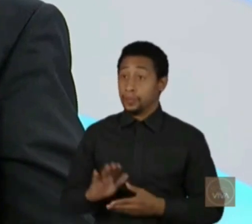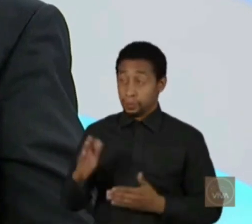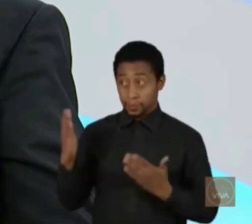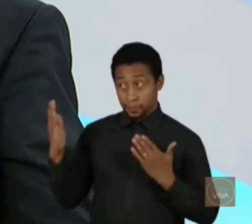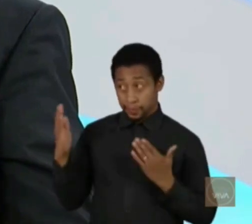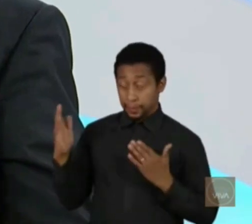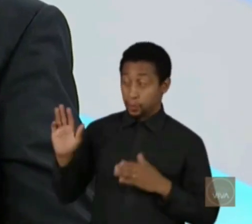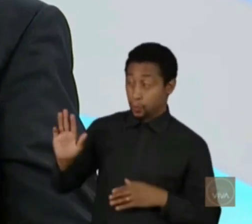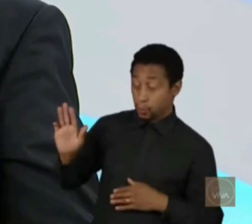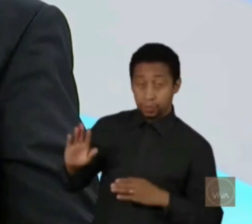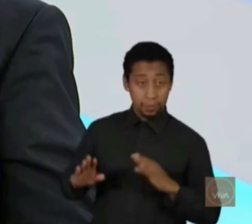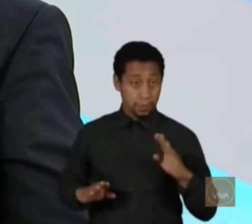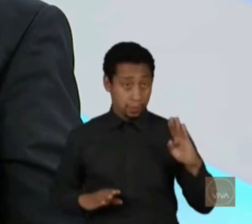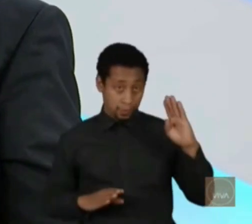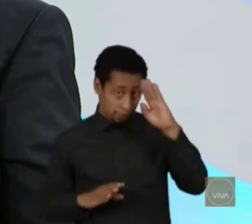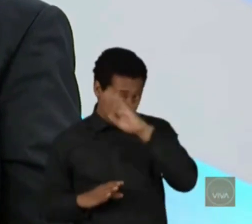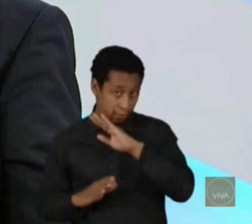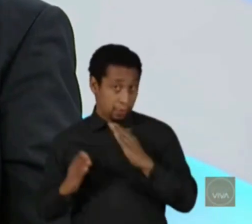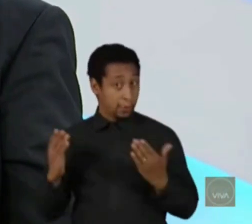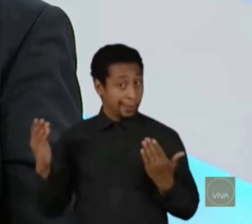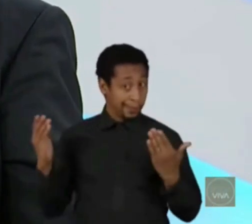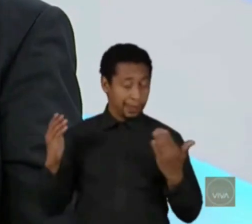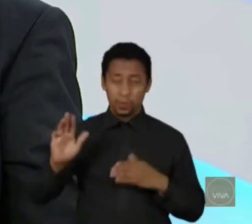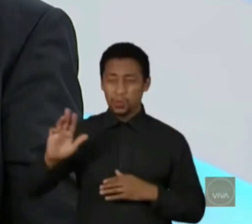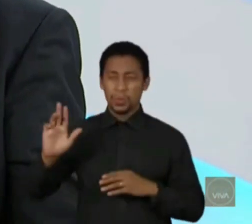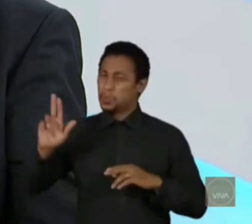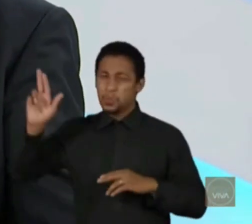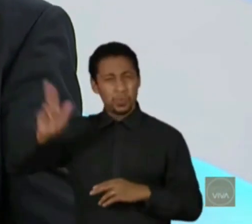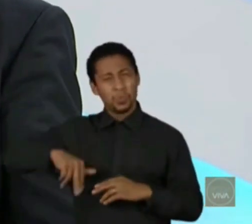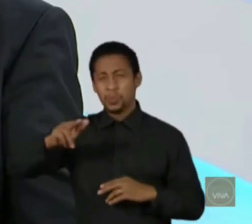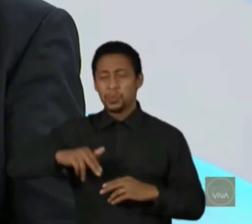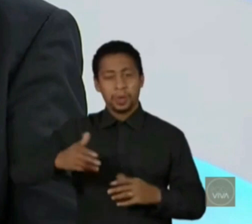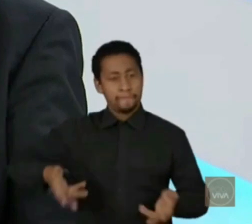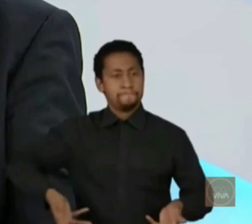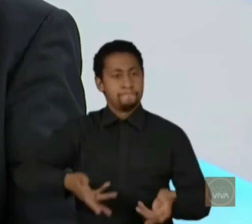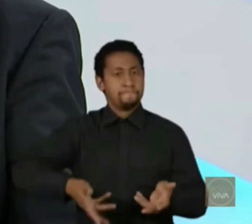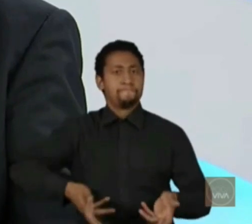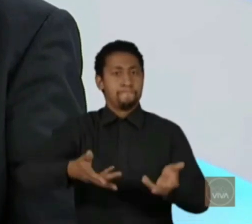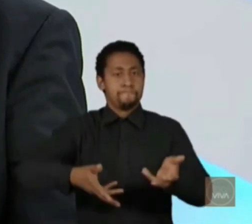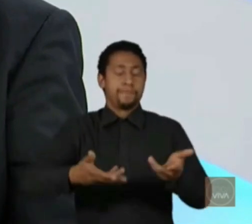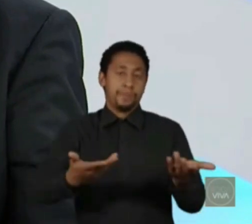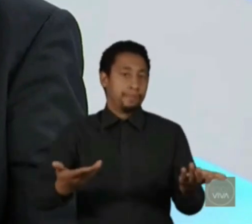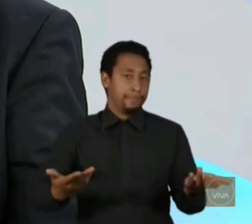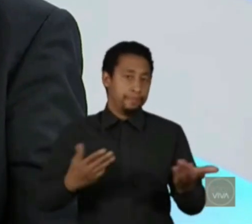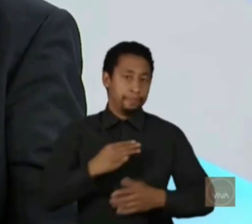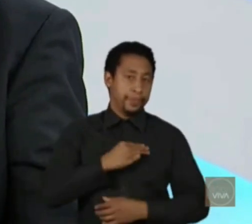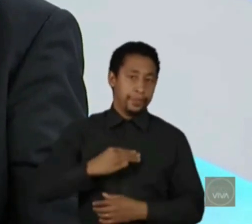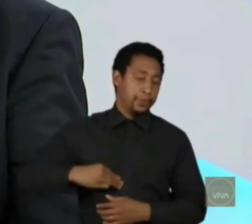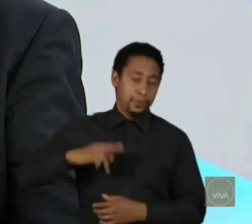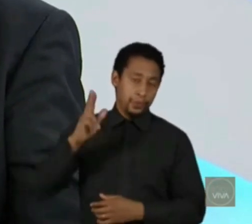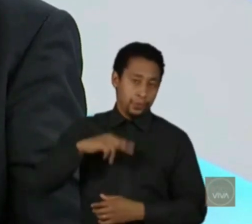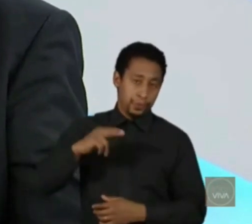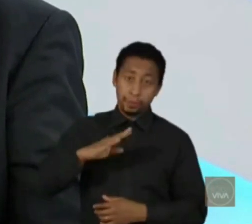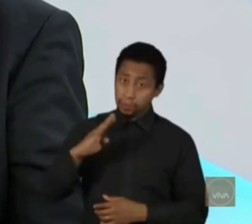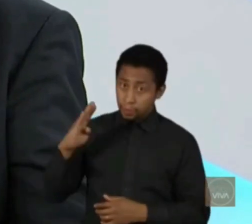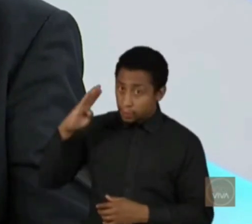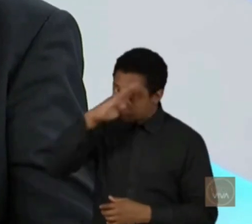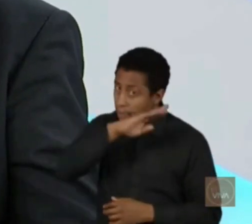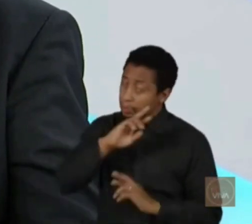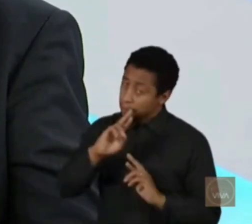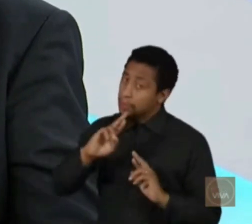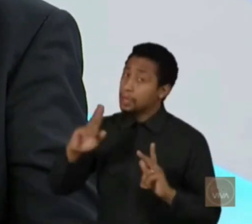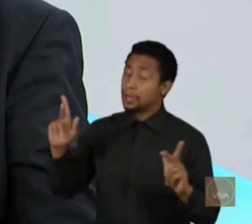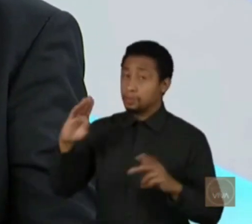outras pessoas, né, os seus ministros, o presidente Bolsonaro é pelo contrário. Né? Nós temos hoje um governador de São Paulo, que tem